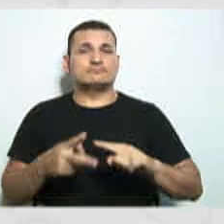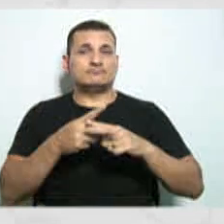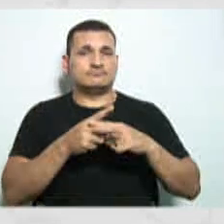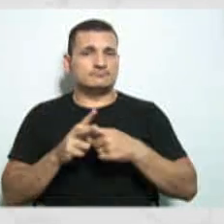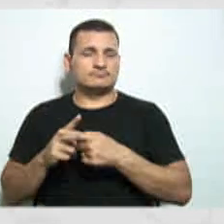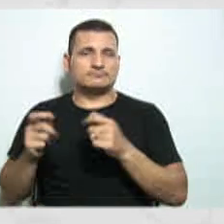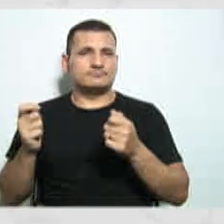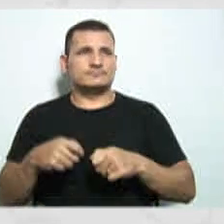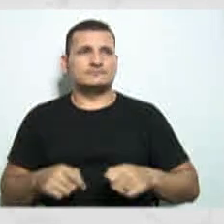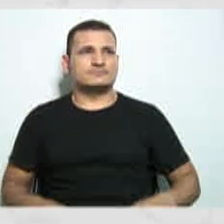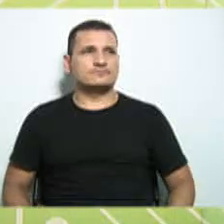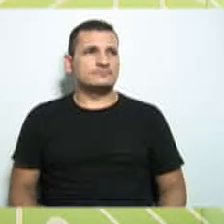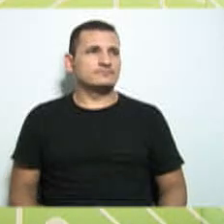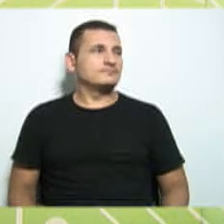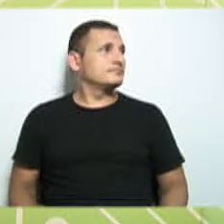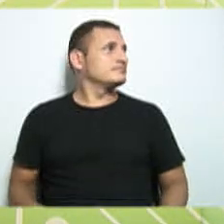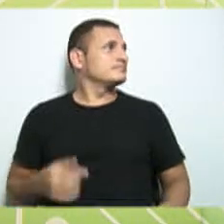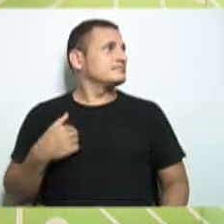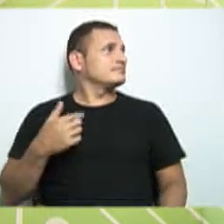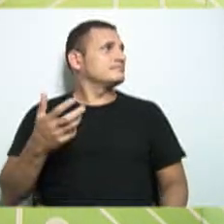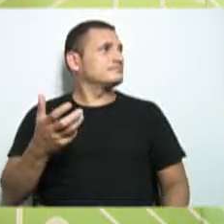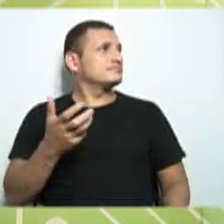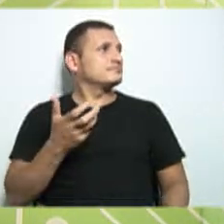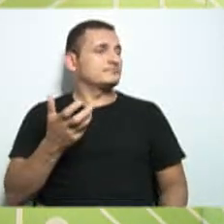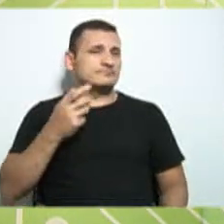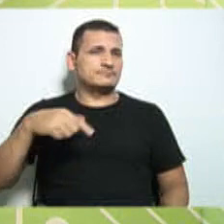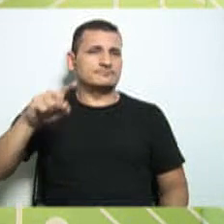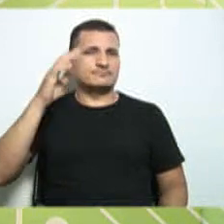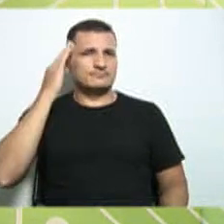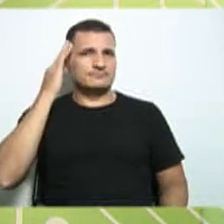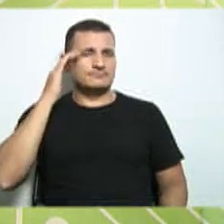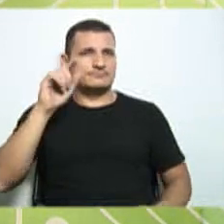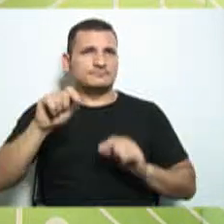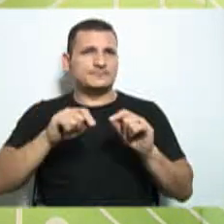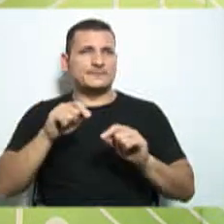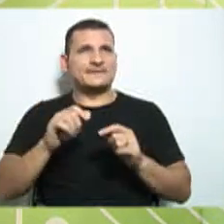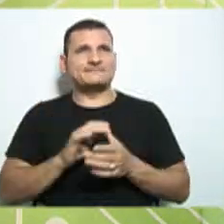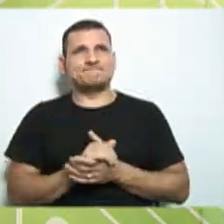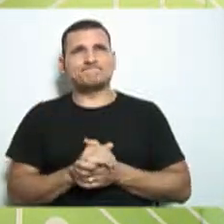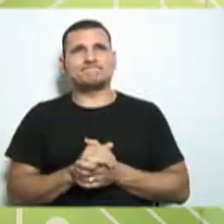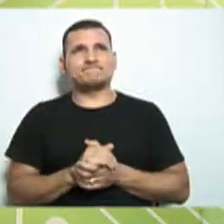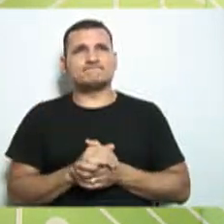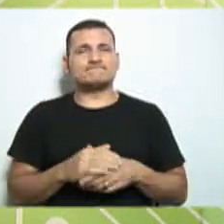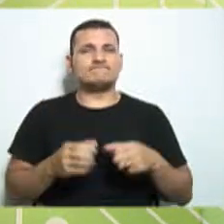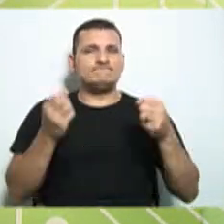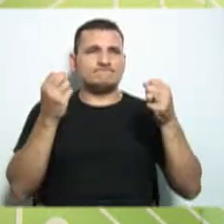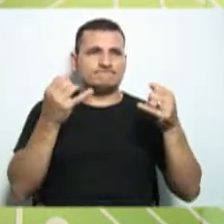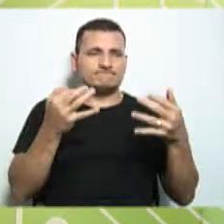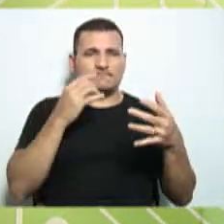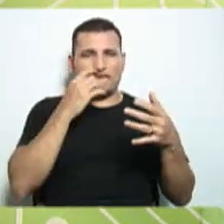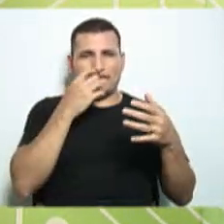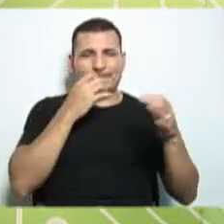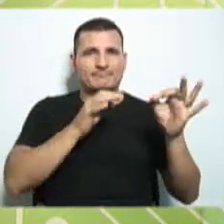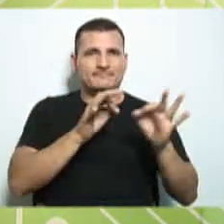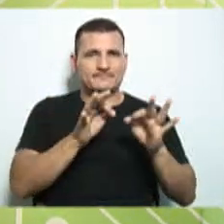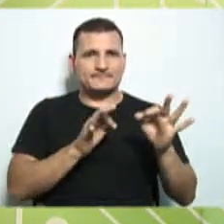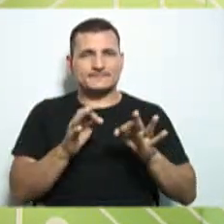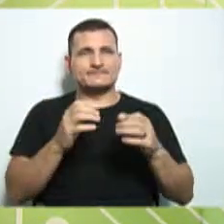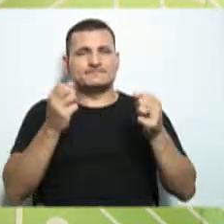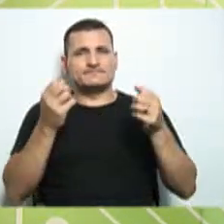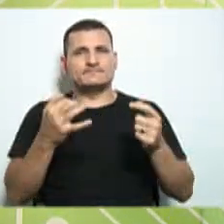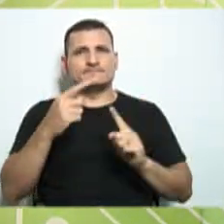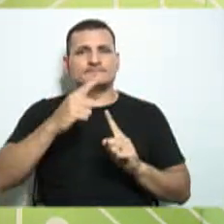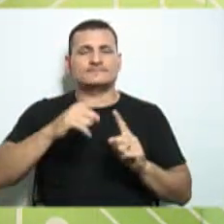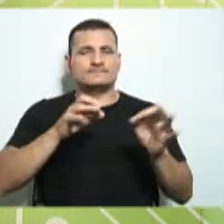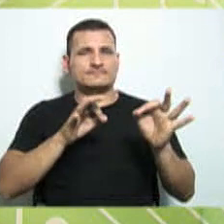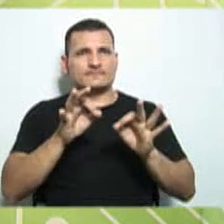aqui, porque eu quero que tu entenda o seguinte. Veja bem, falamos aí então do planejamento e também dos tipos